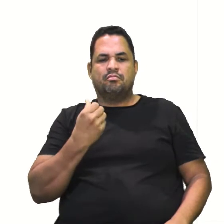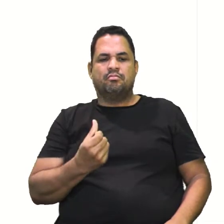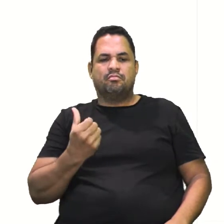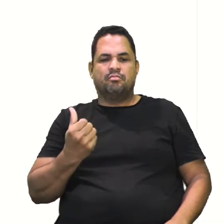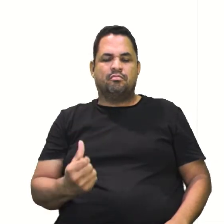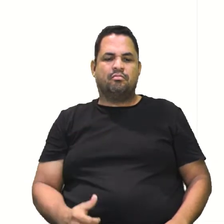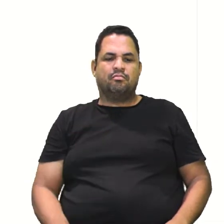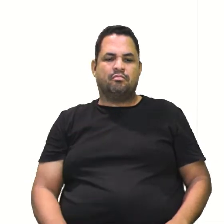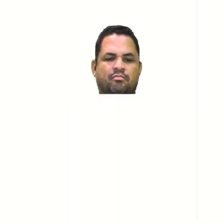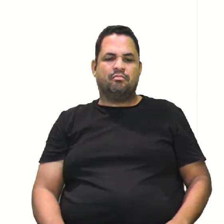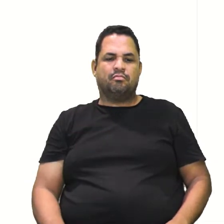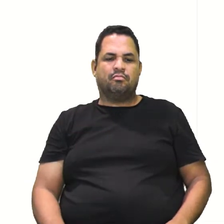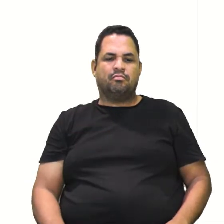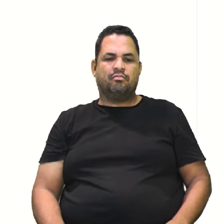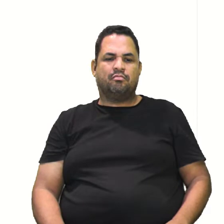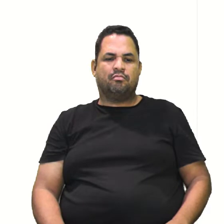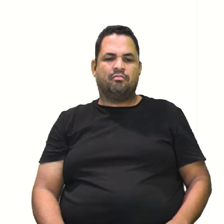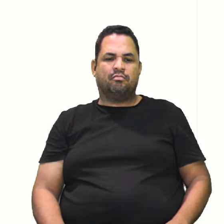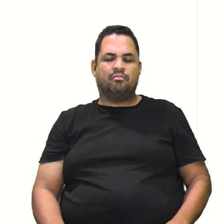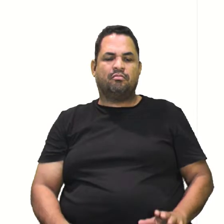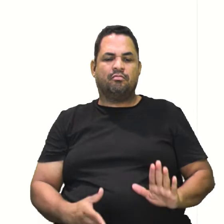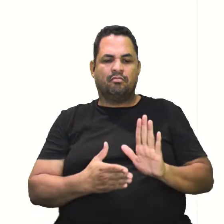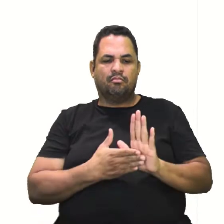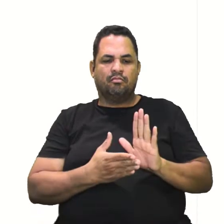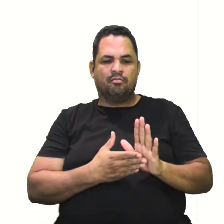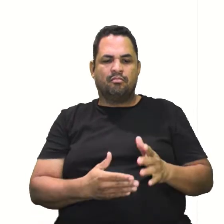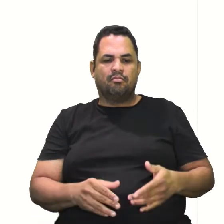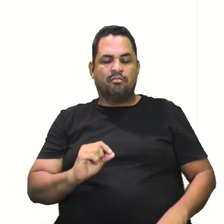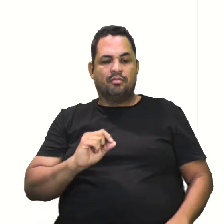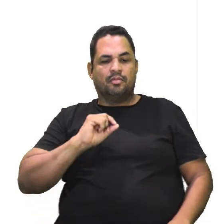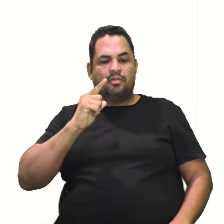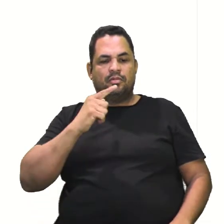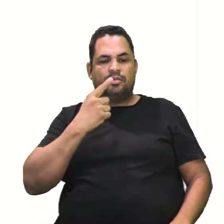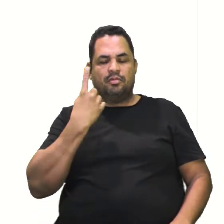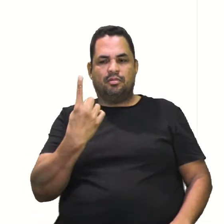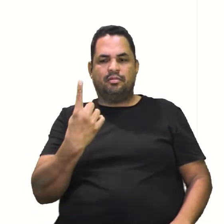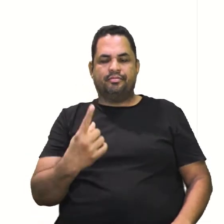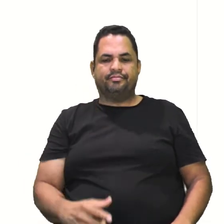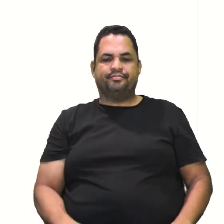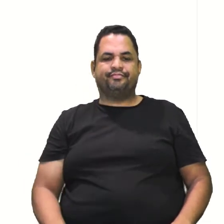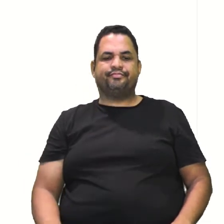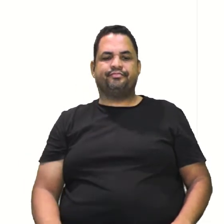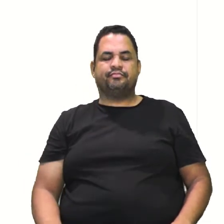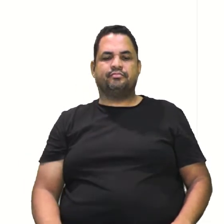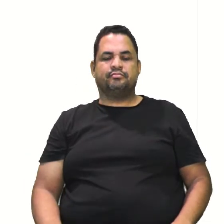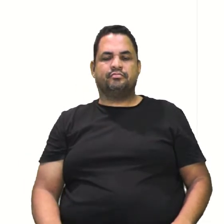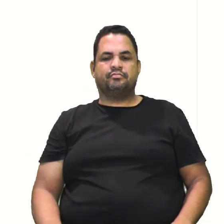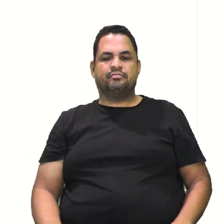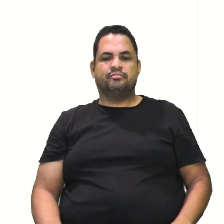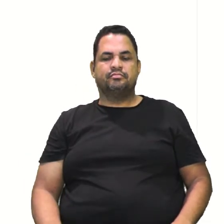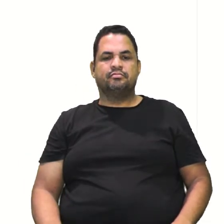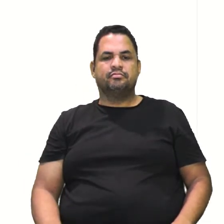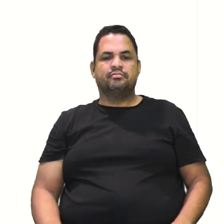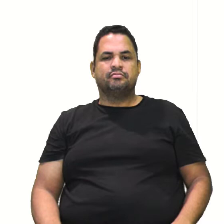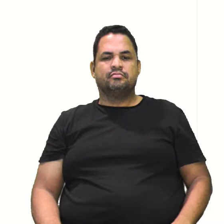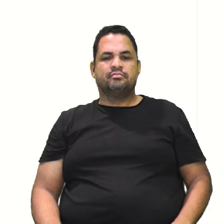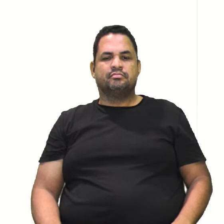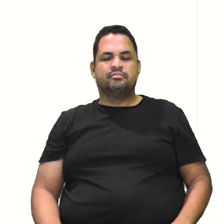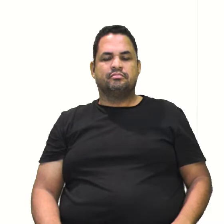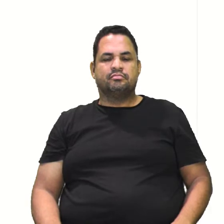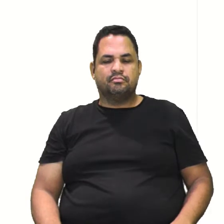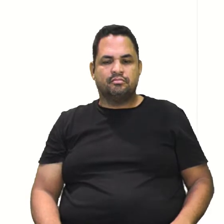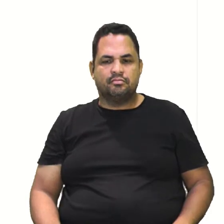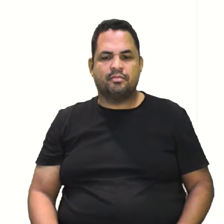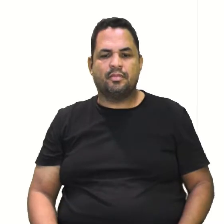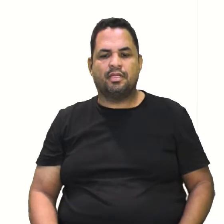1,666. Então, já comprovou que é maior que 1, né? Maior que Sempre 1. tem que ser. Na hipérbole tem essa condição. Lá